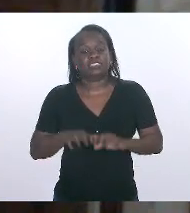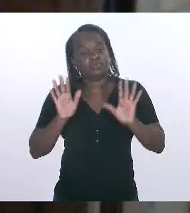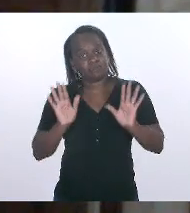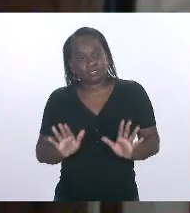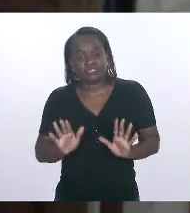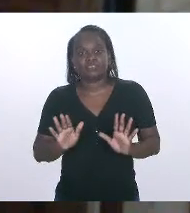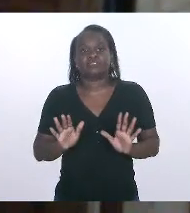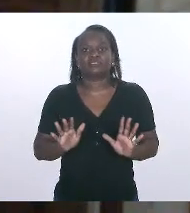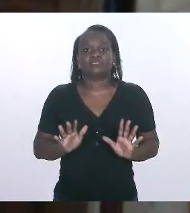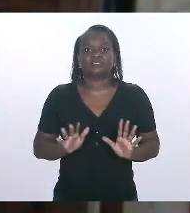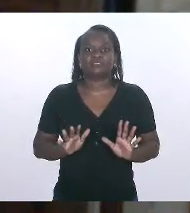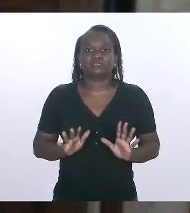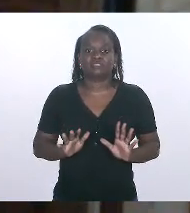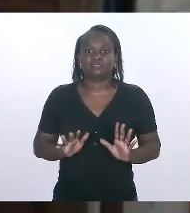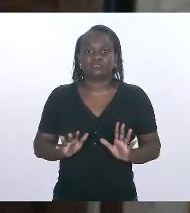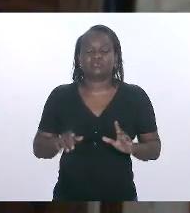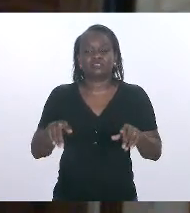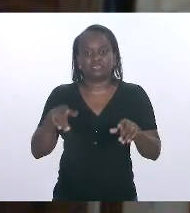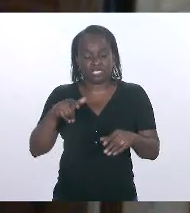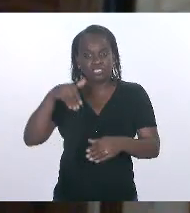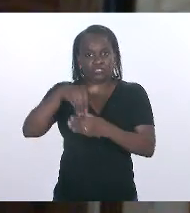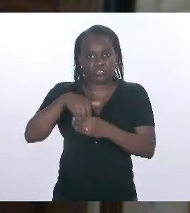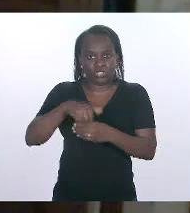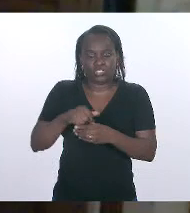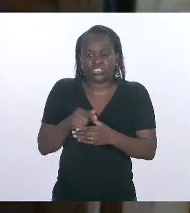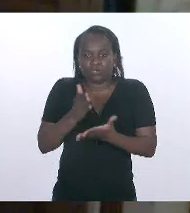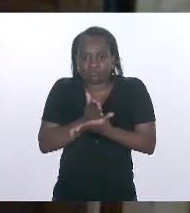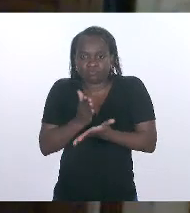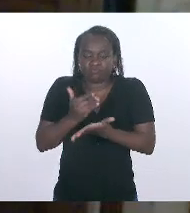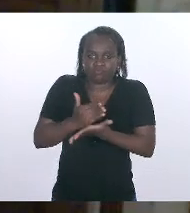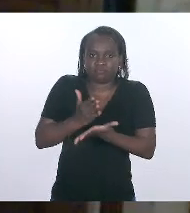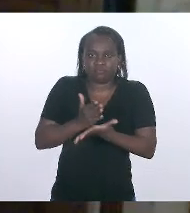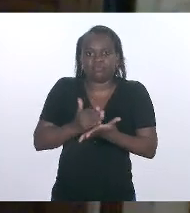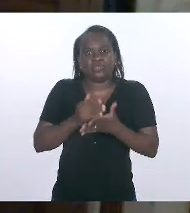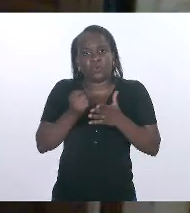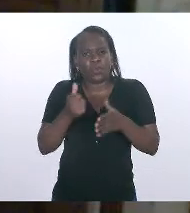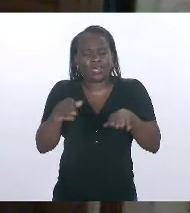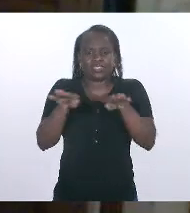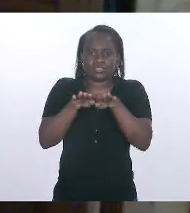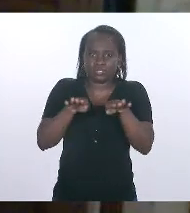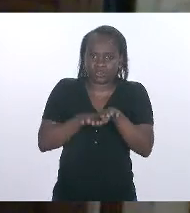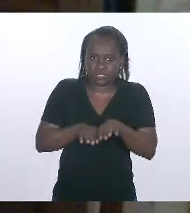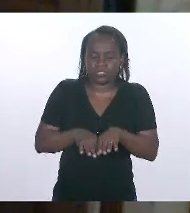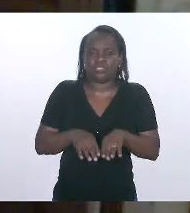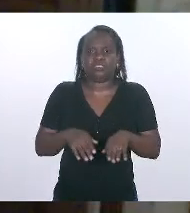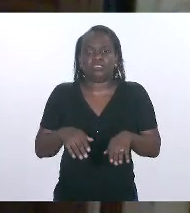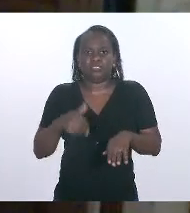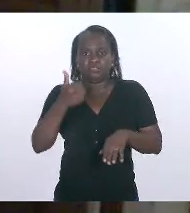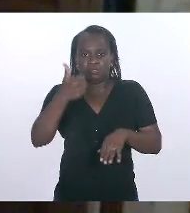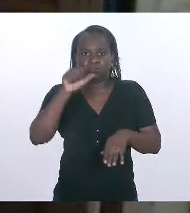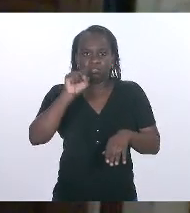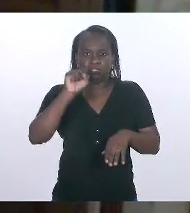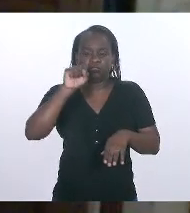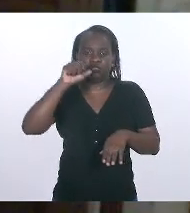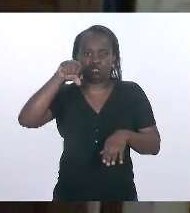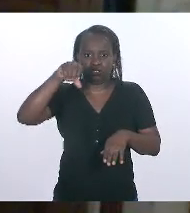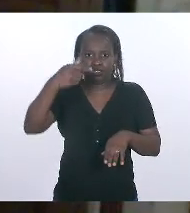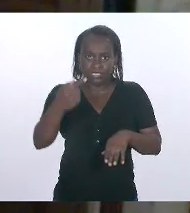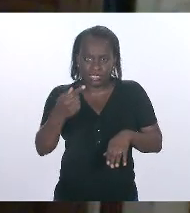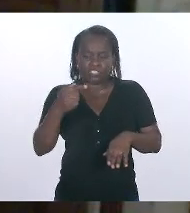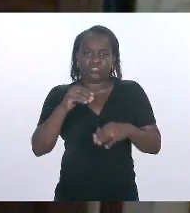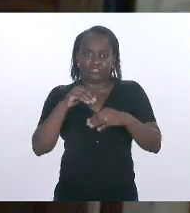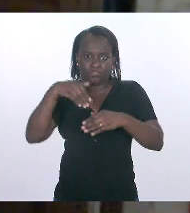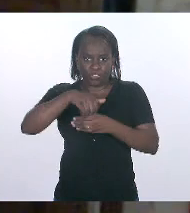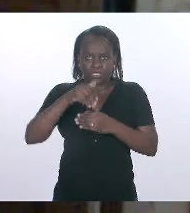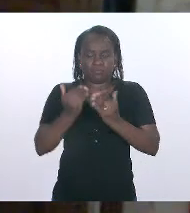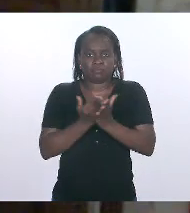mas teve seu voto dividido, quase igual, 1.897 votos na